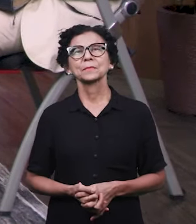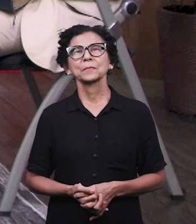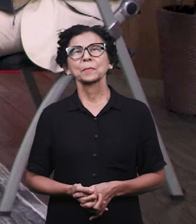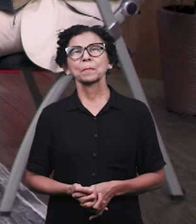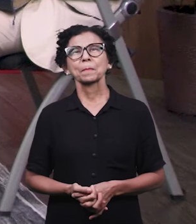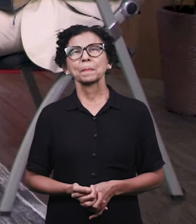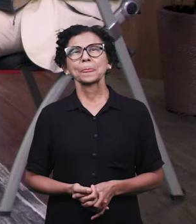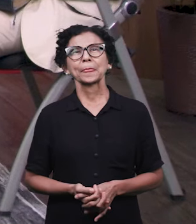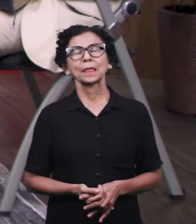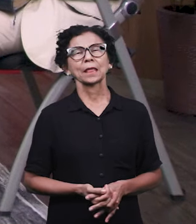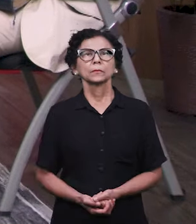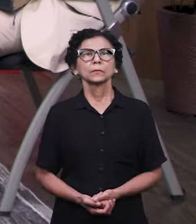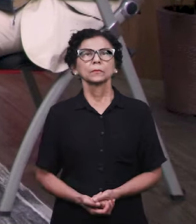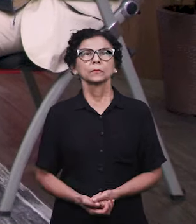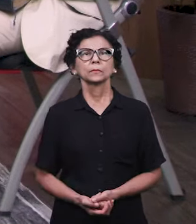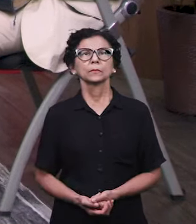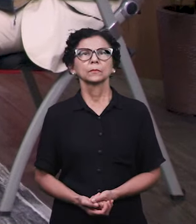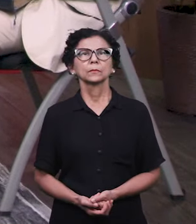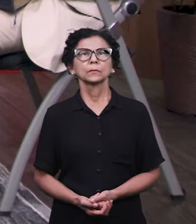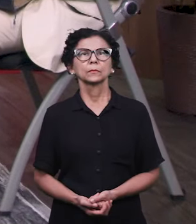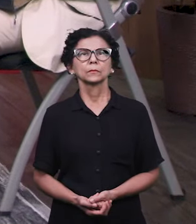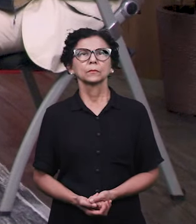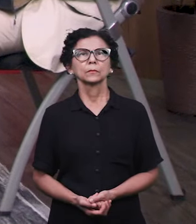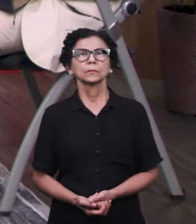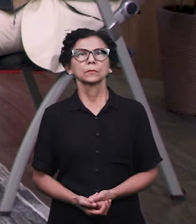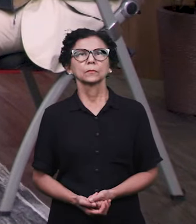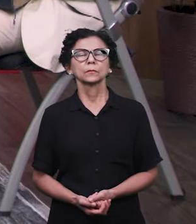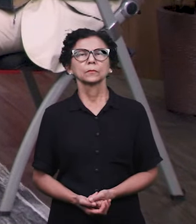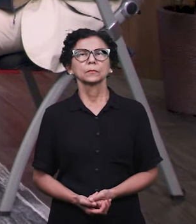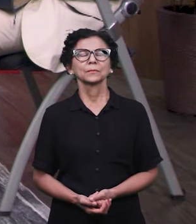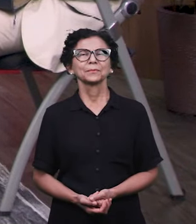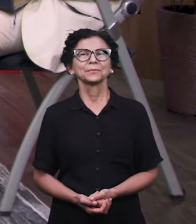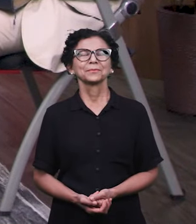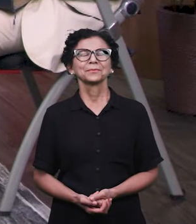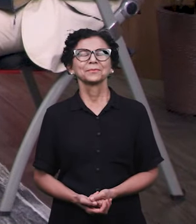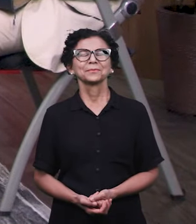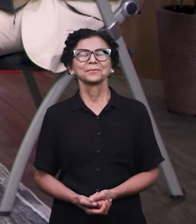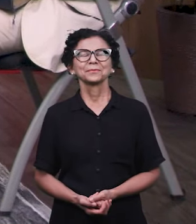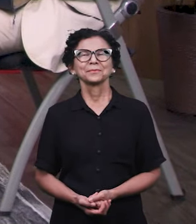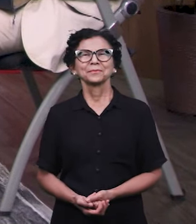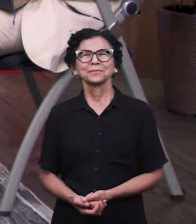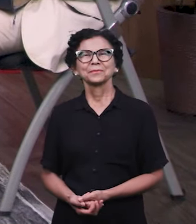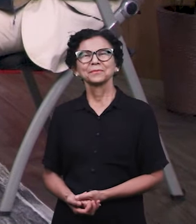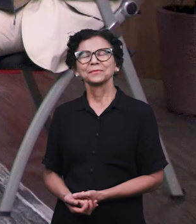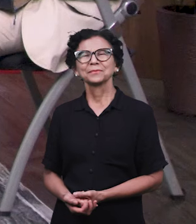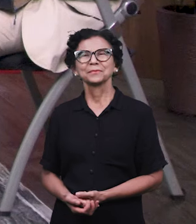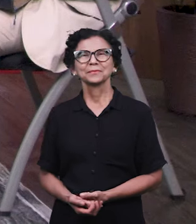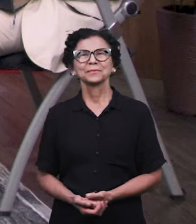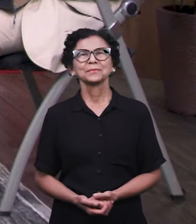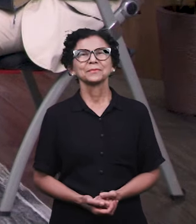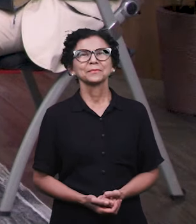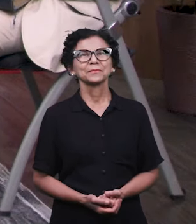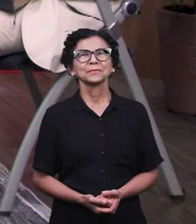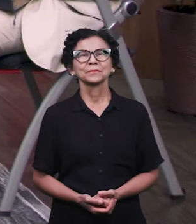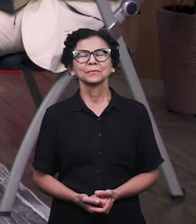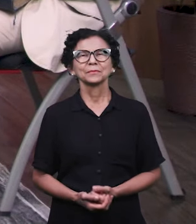Sou Tiago. Meu nome é Tiago Costa, né? Eu estou pastor na igreja de Bela Aurora 5, em